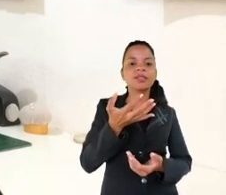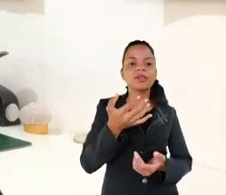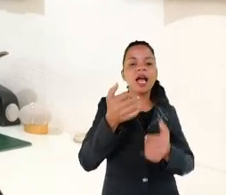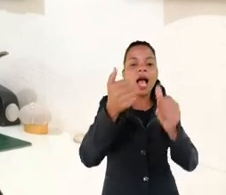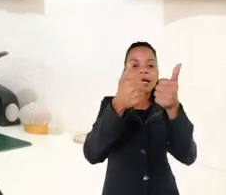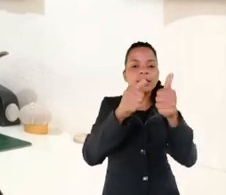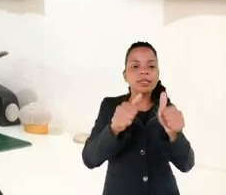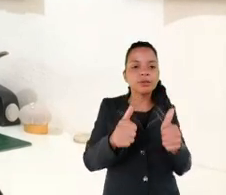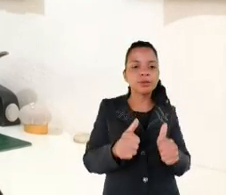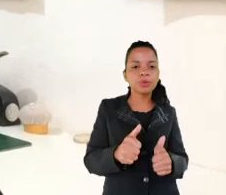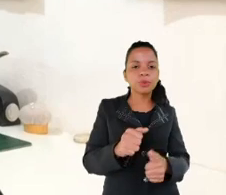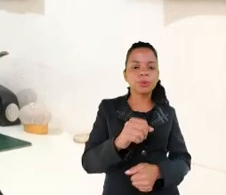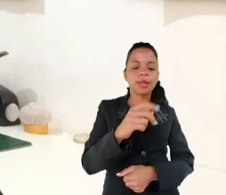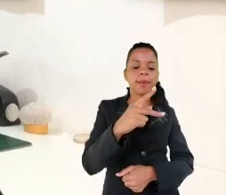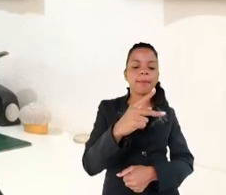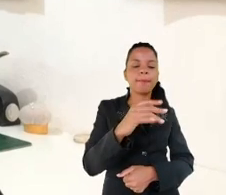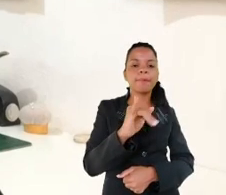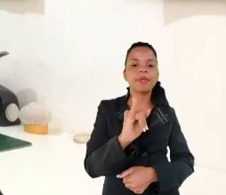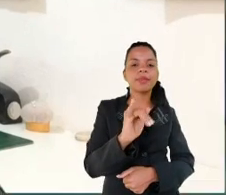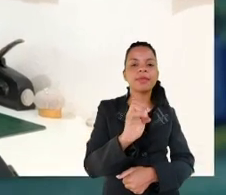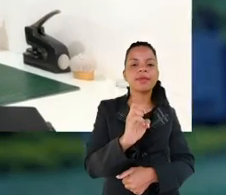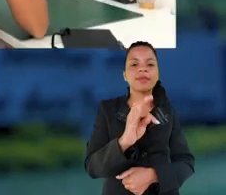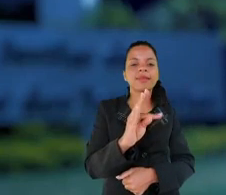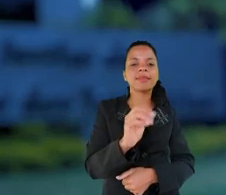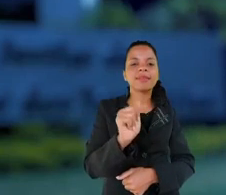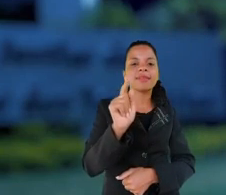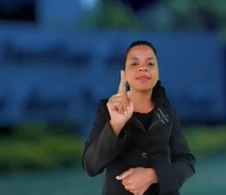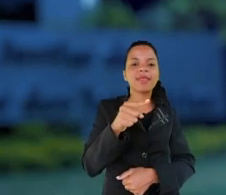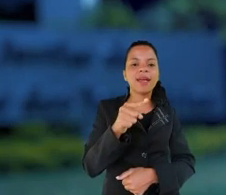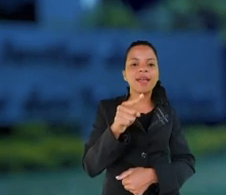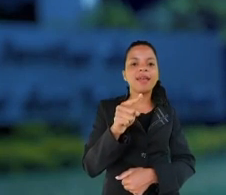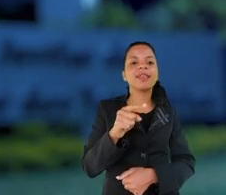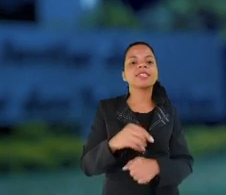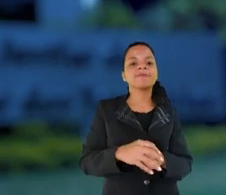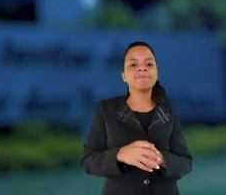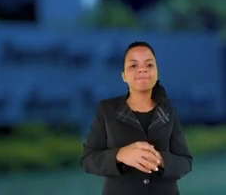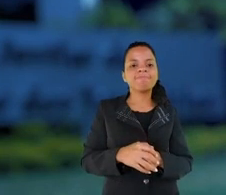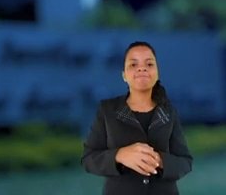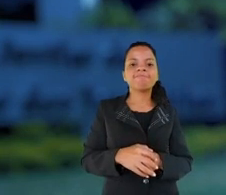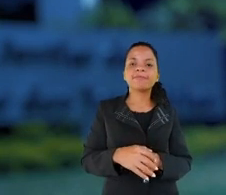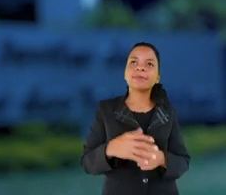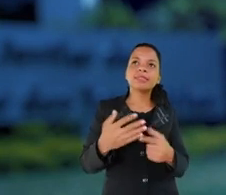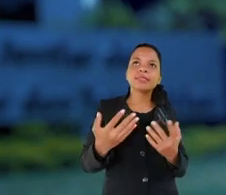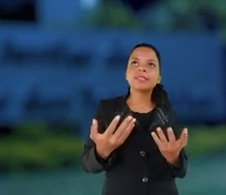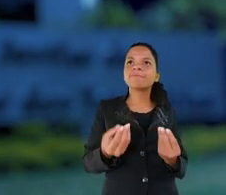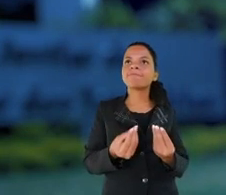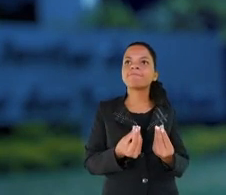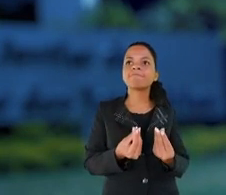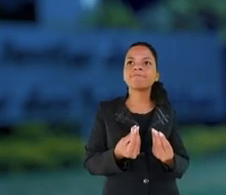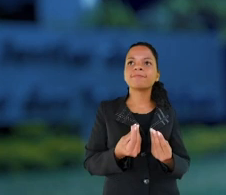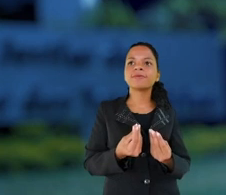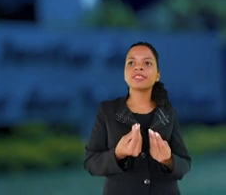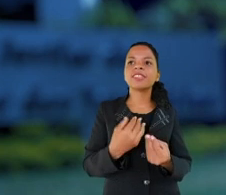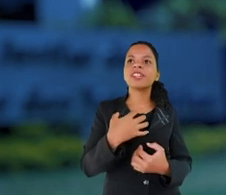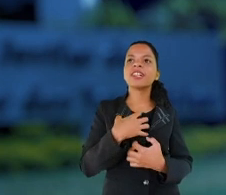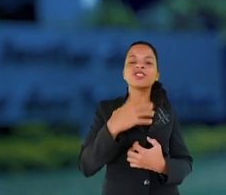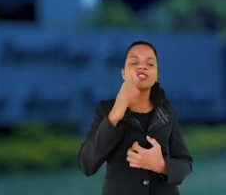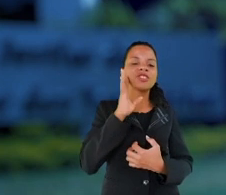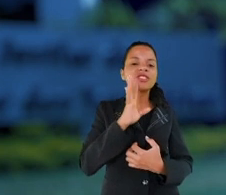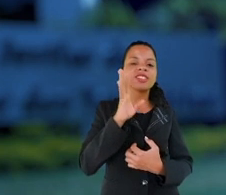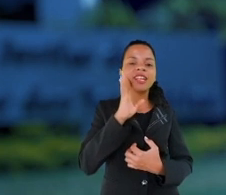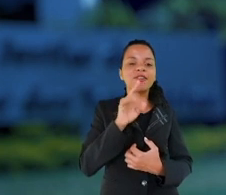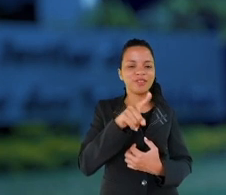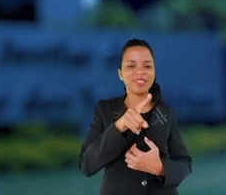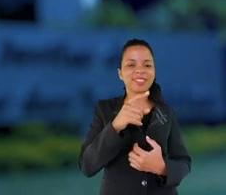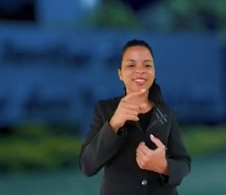Maria segurando, enfim, Jesus. E, e eu achei legal você comentar isso, porque